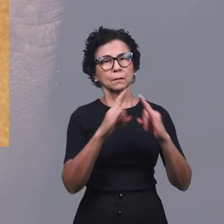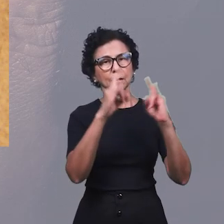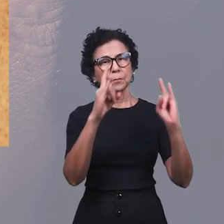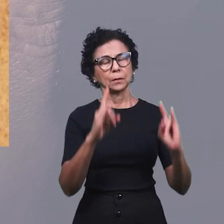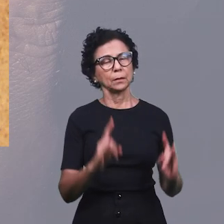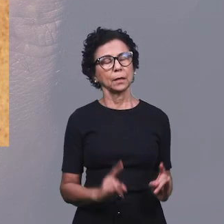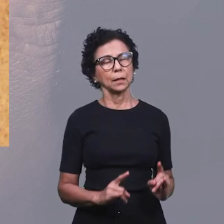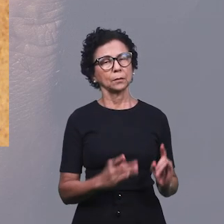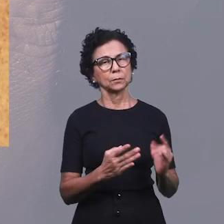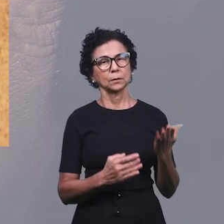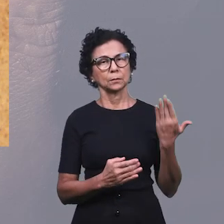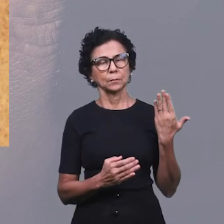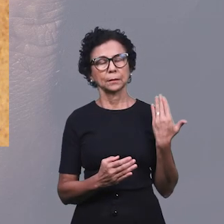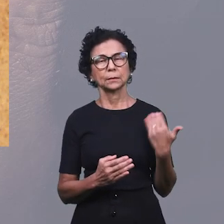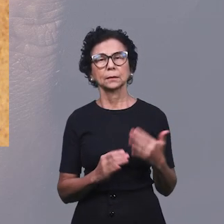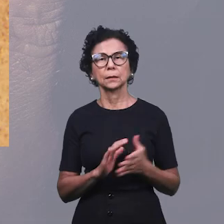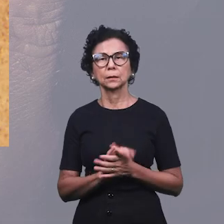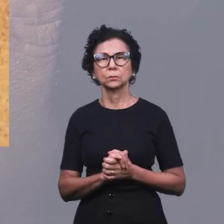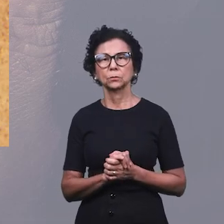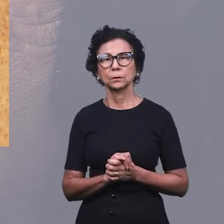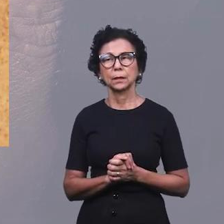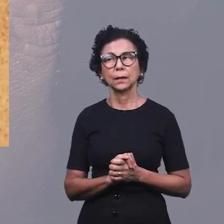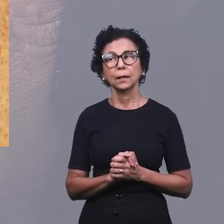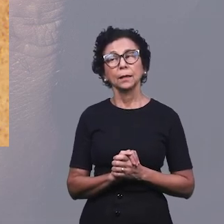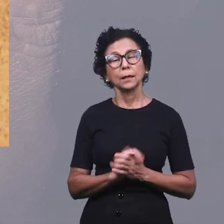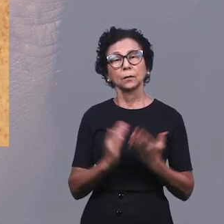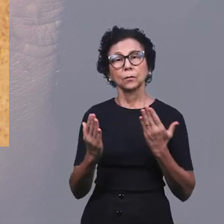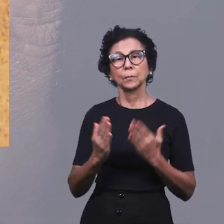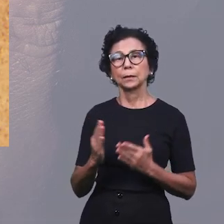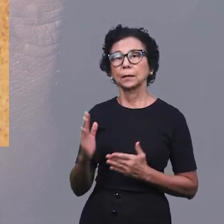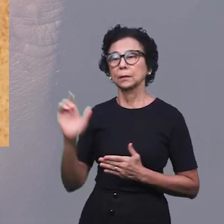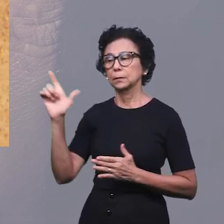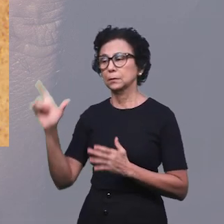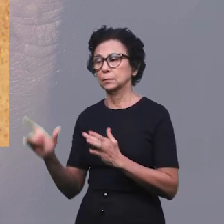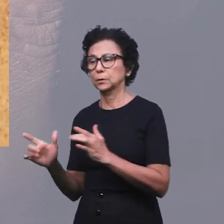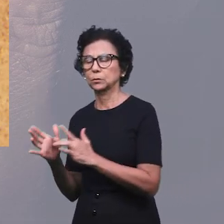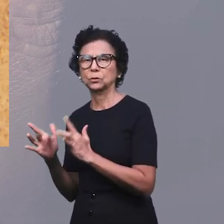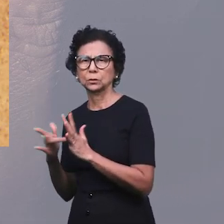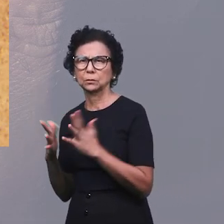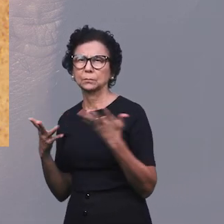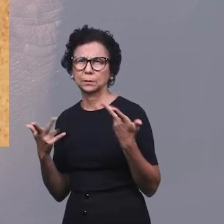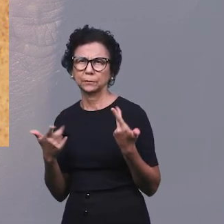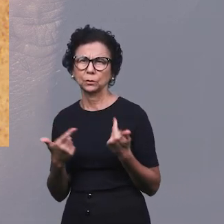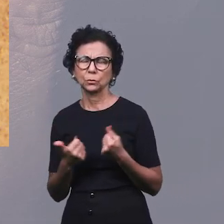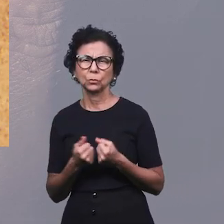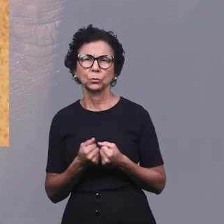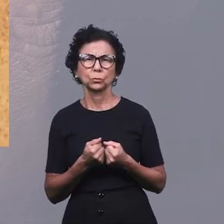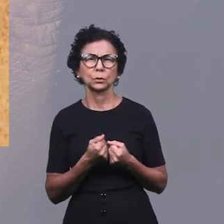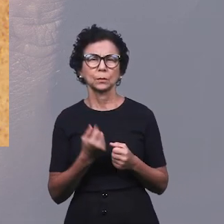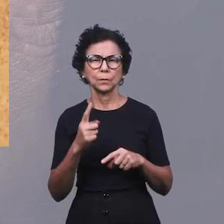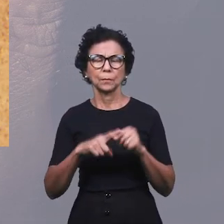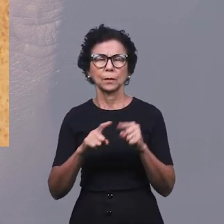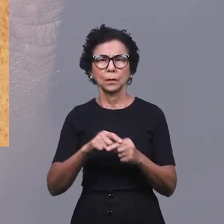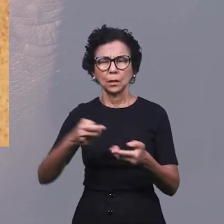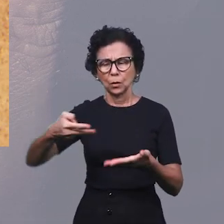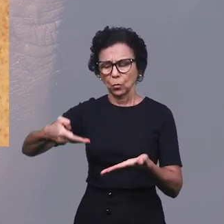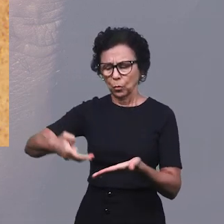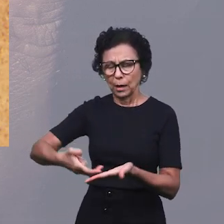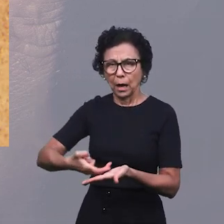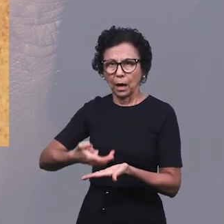Senhor, o Senhor Jesus, né? Outros utensílios, como os garfos, né, o